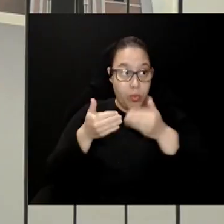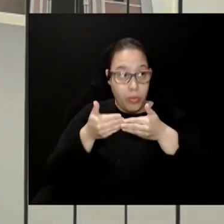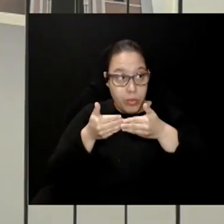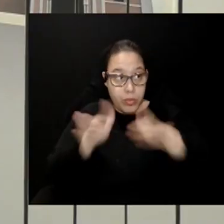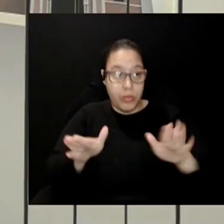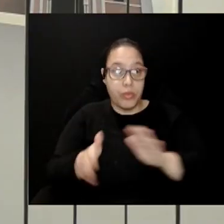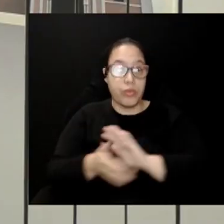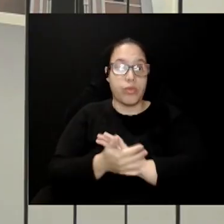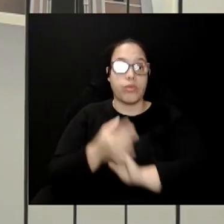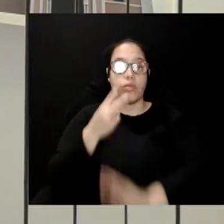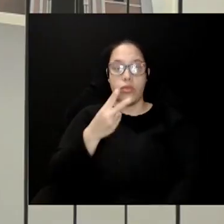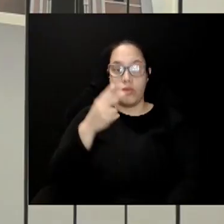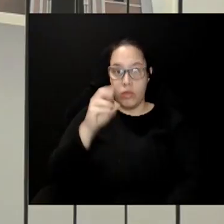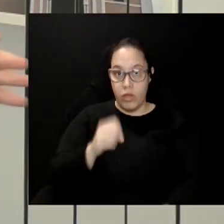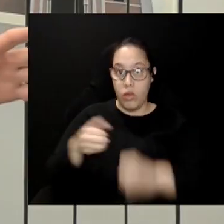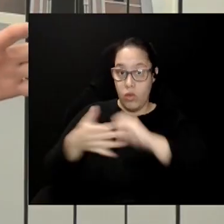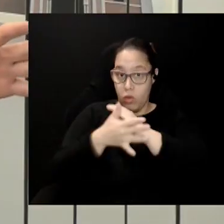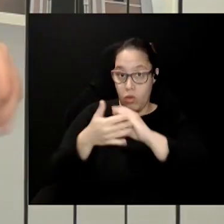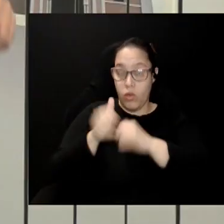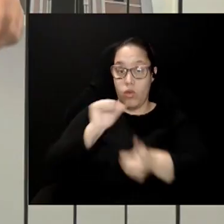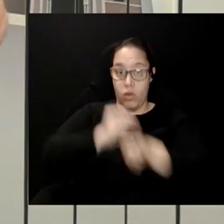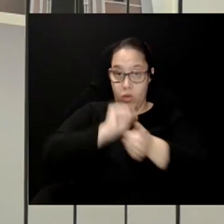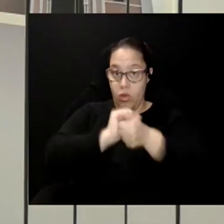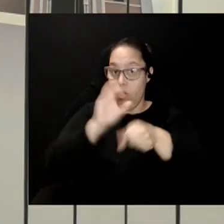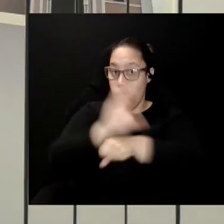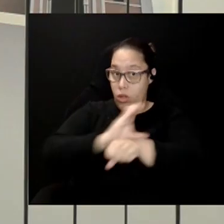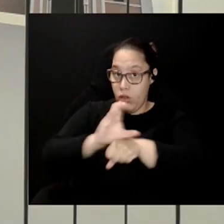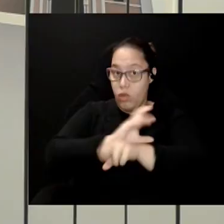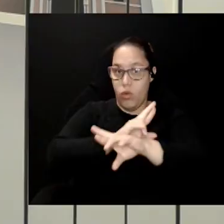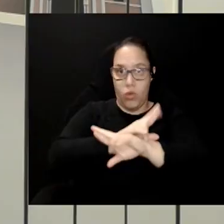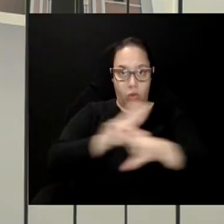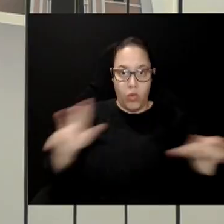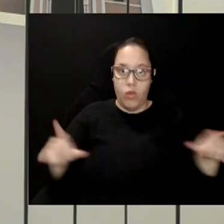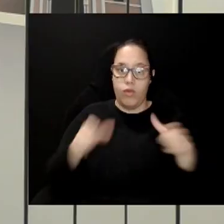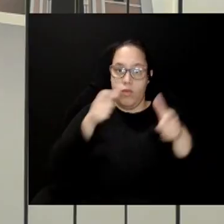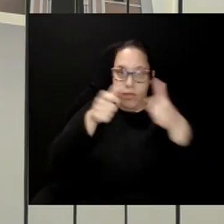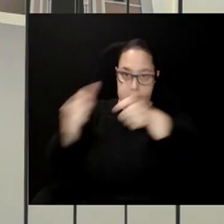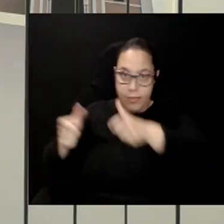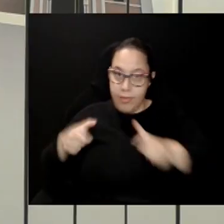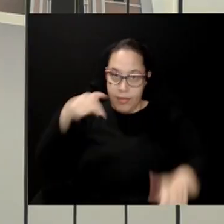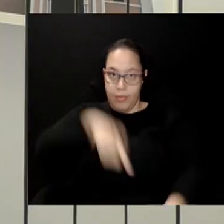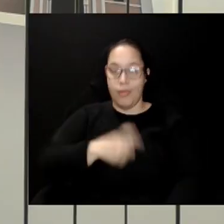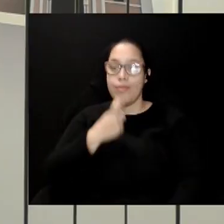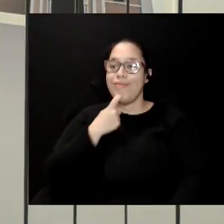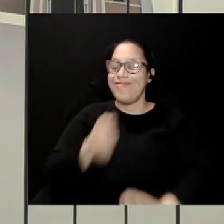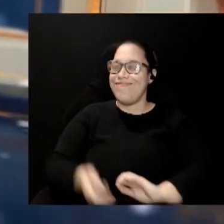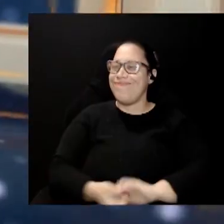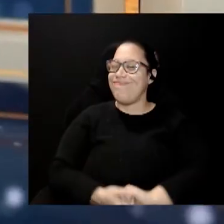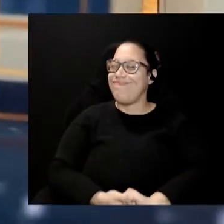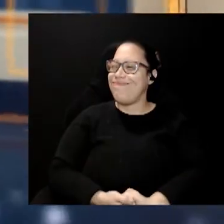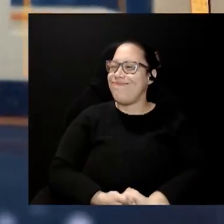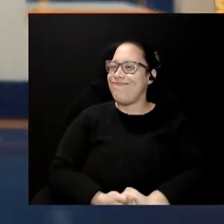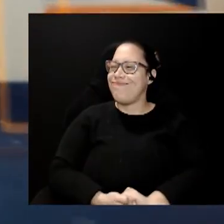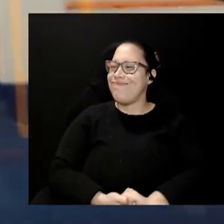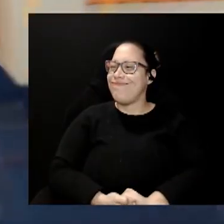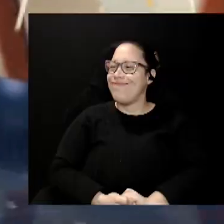de qualificação profissional nas diversas unidades aqui em Campinas.